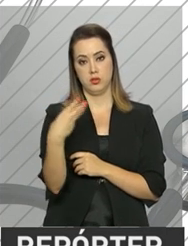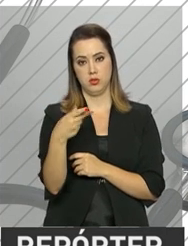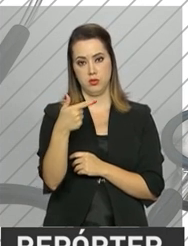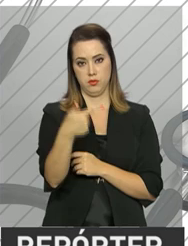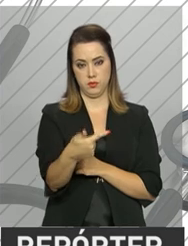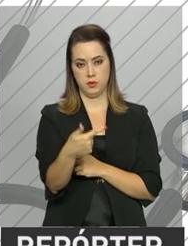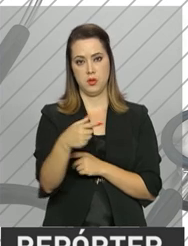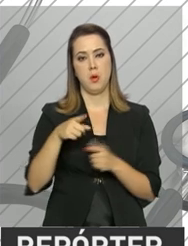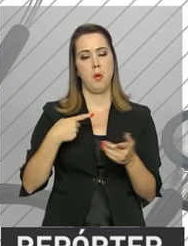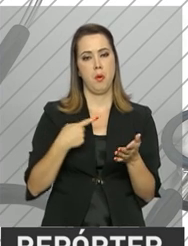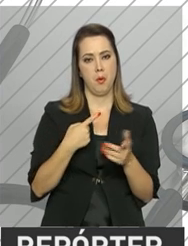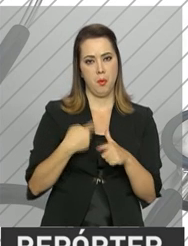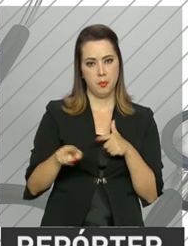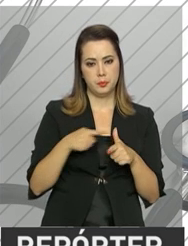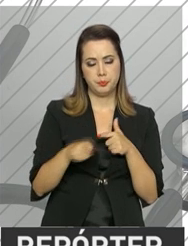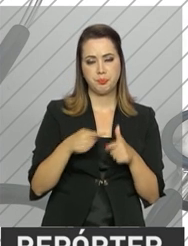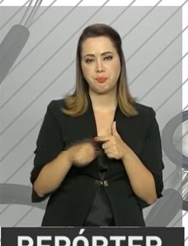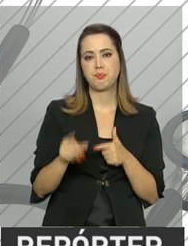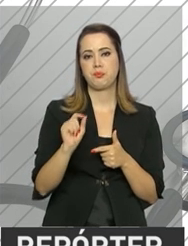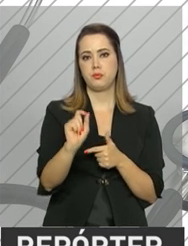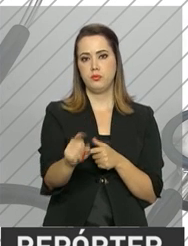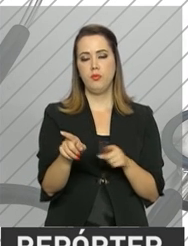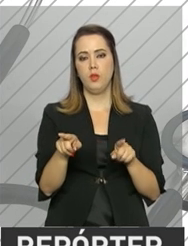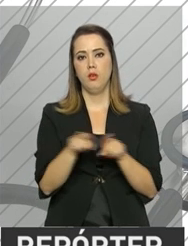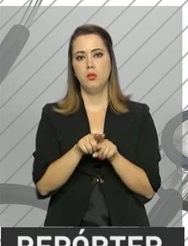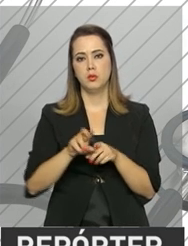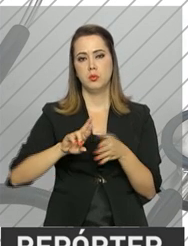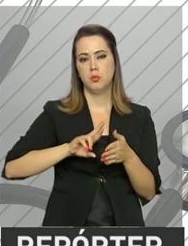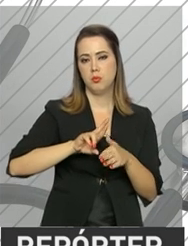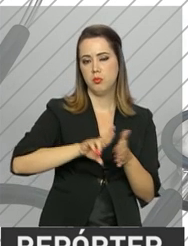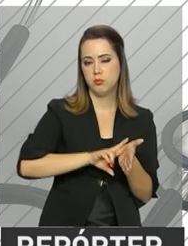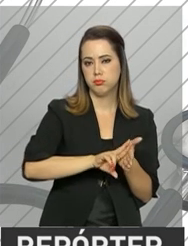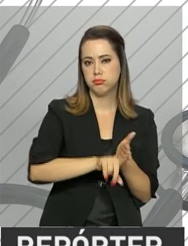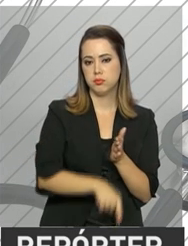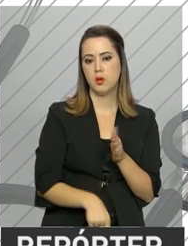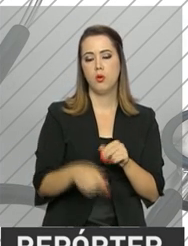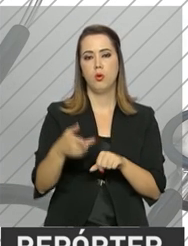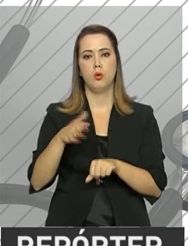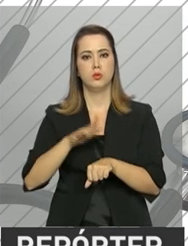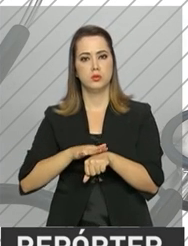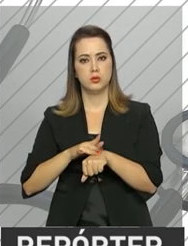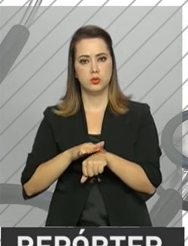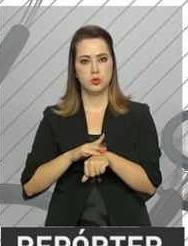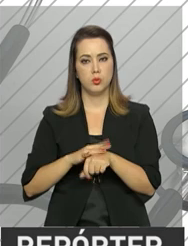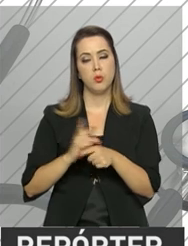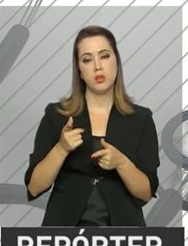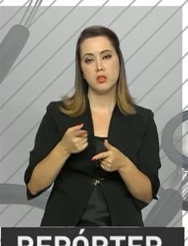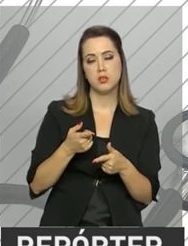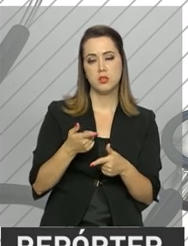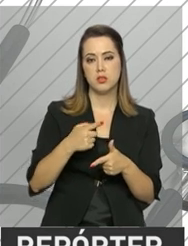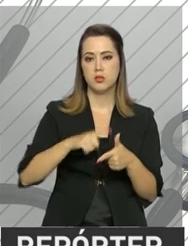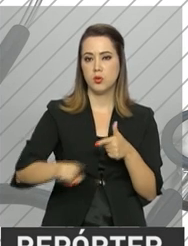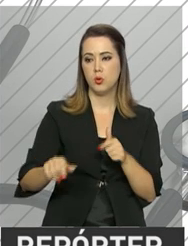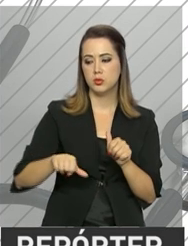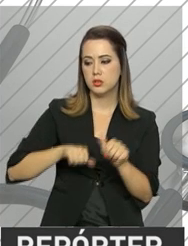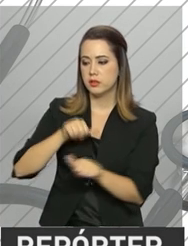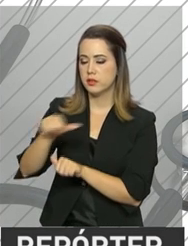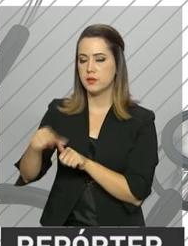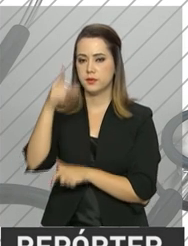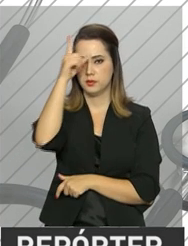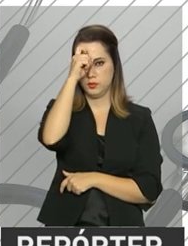notificação obrigatória, como conjuntivite e malária, e 365 remoções para unidades de saúde.